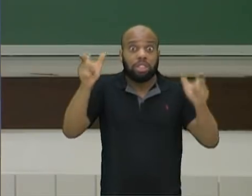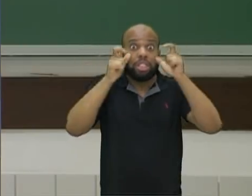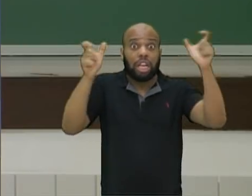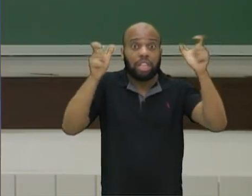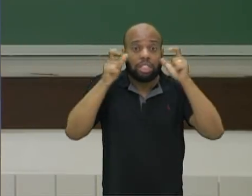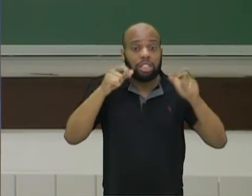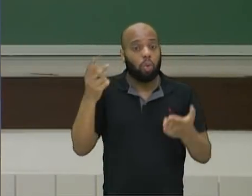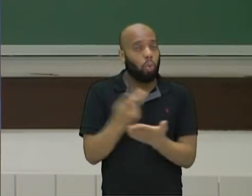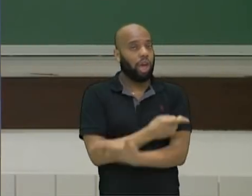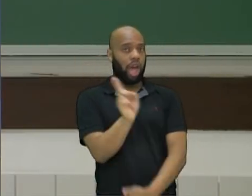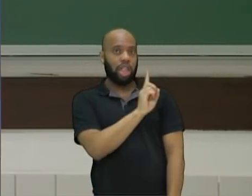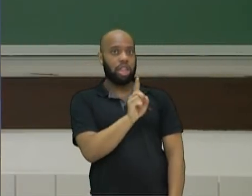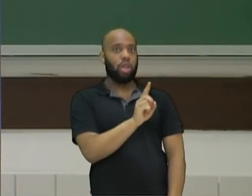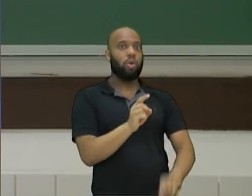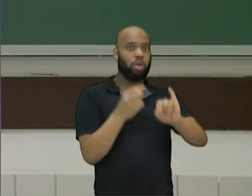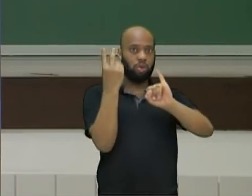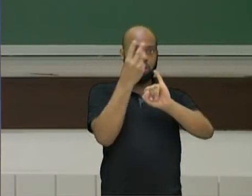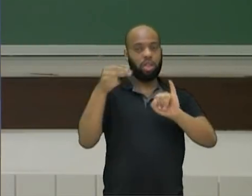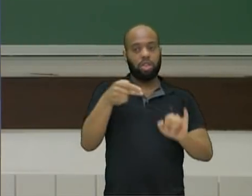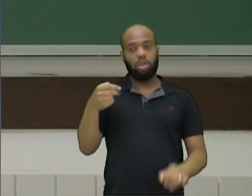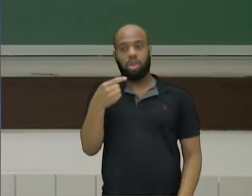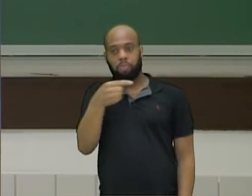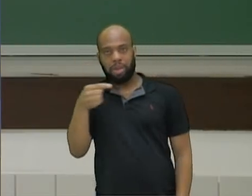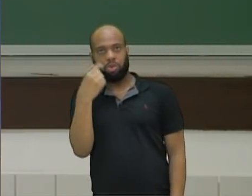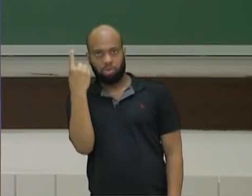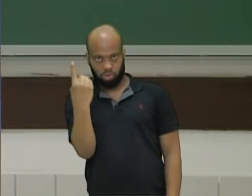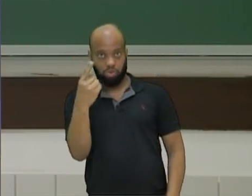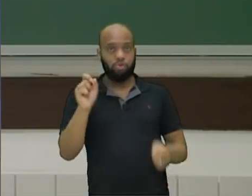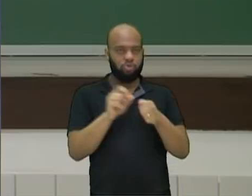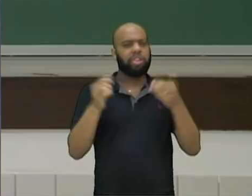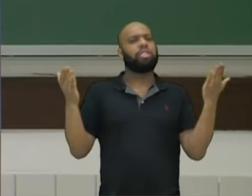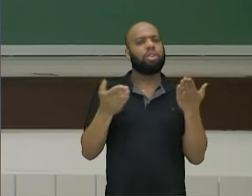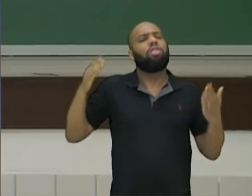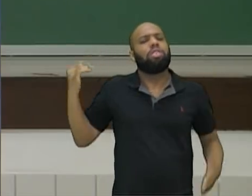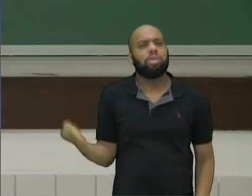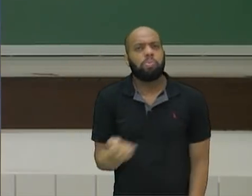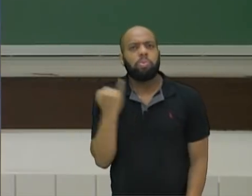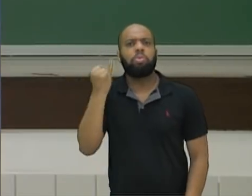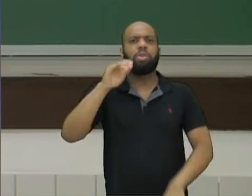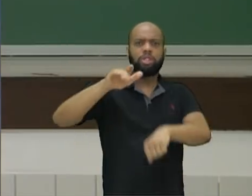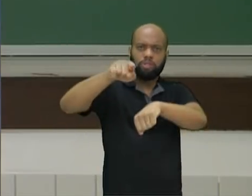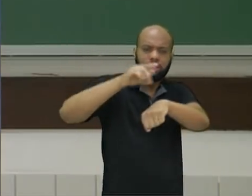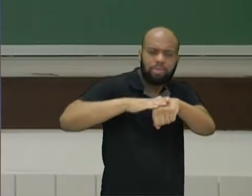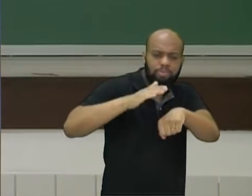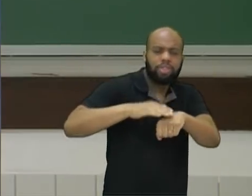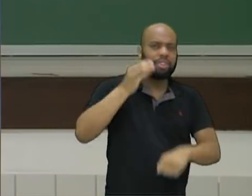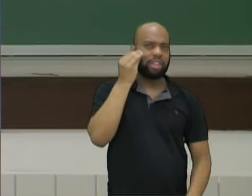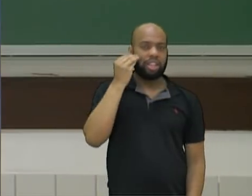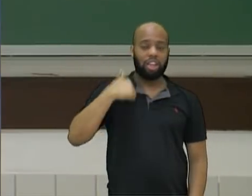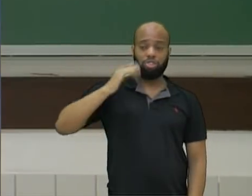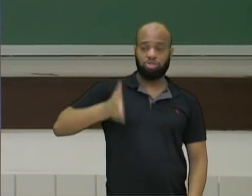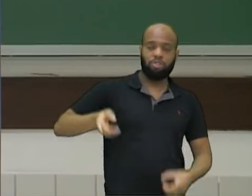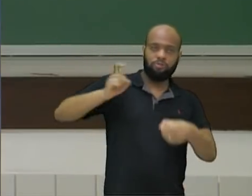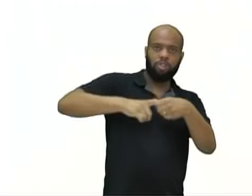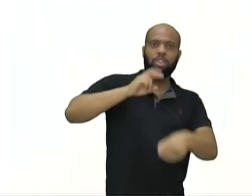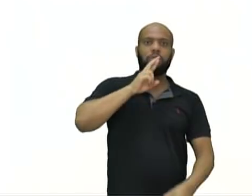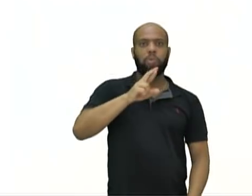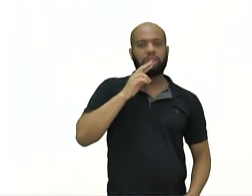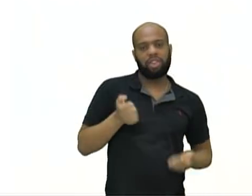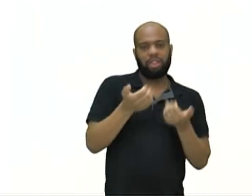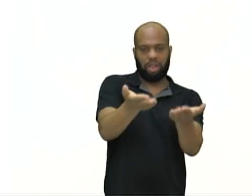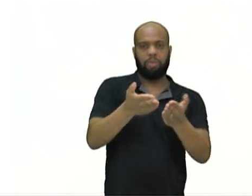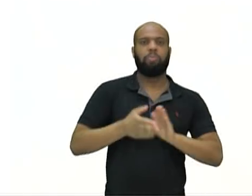aí na resolução no seu caderno. Então, não deixa de fazer, é importante que vocês façam. Daqui a pouquinho eu volto com a resolução para